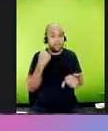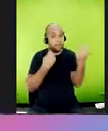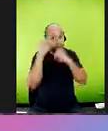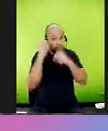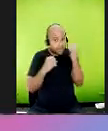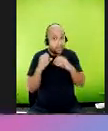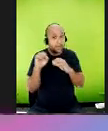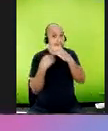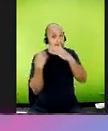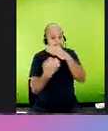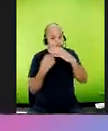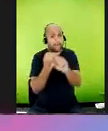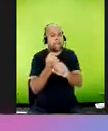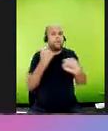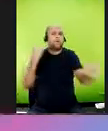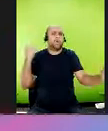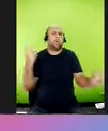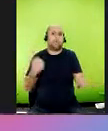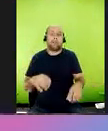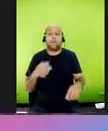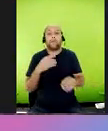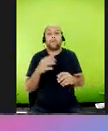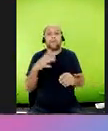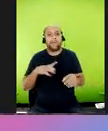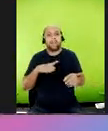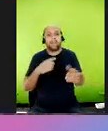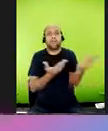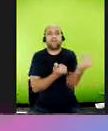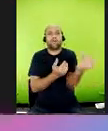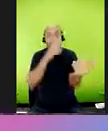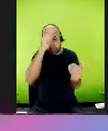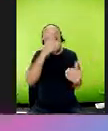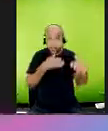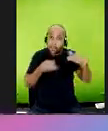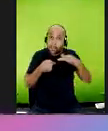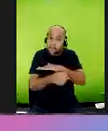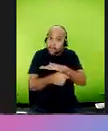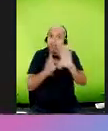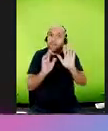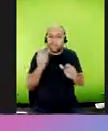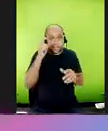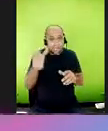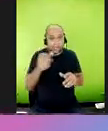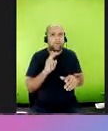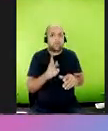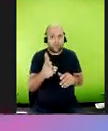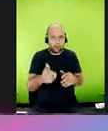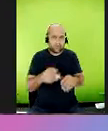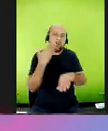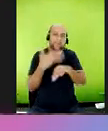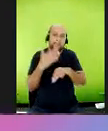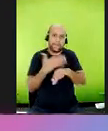quer principalmente com jovem aprendiz é que o jovem aprendiz entre e também já fica interessado em passar para estágio